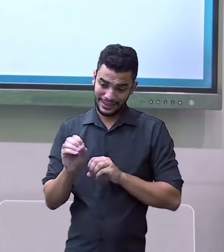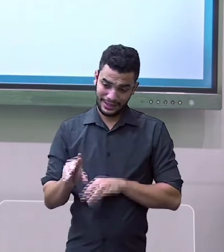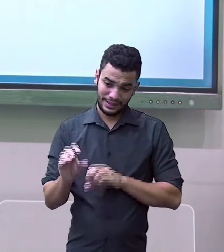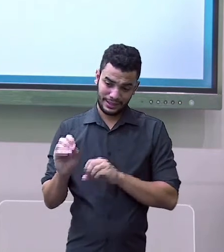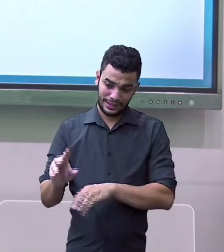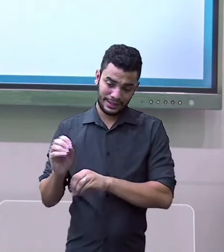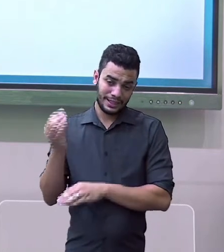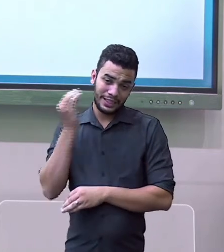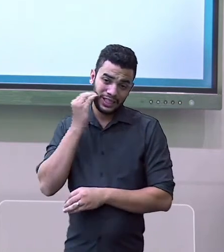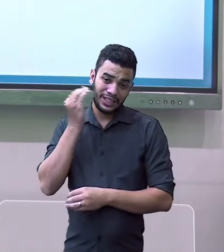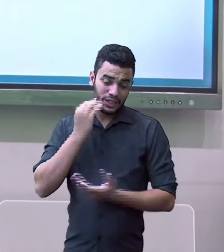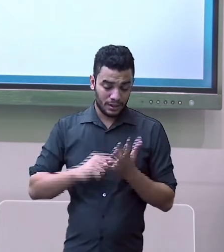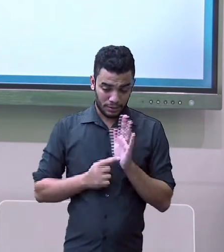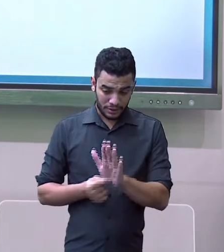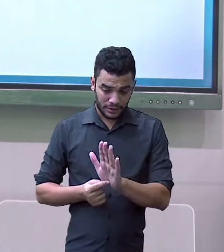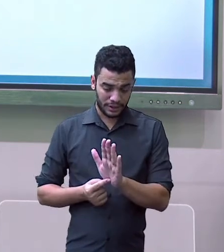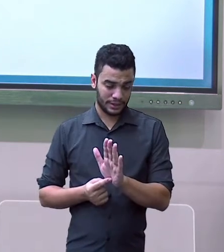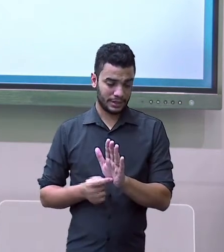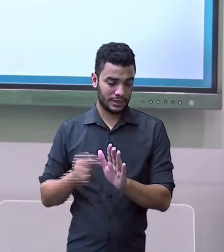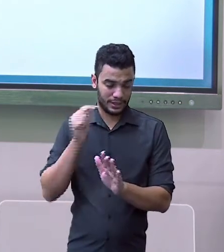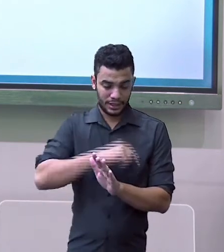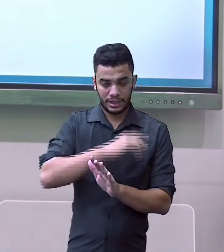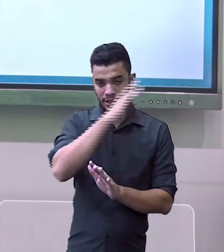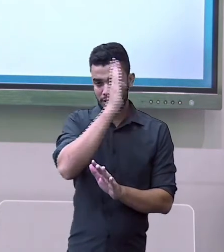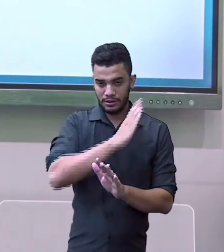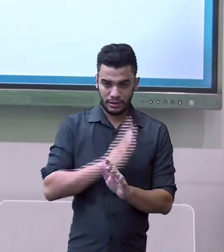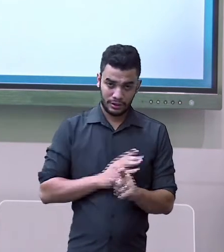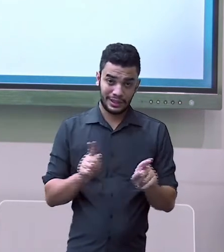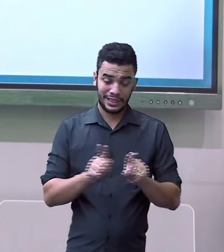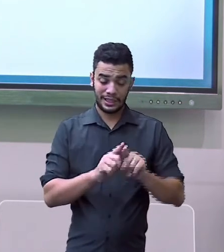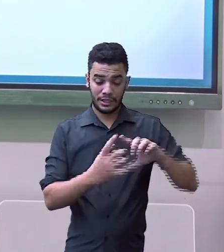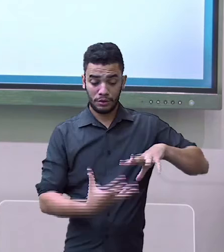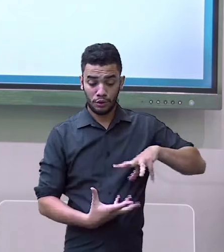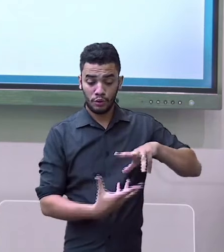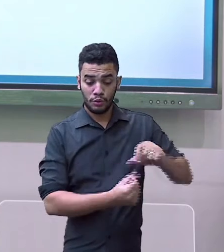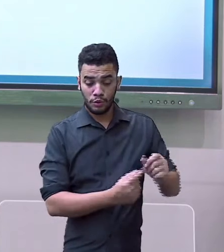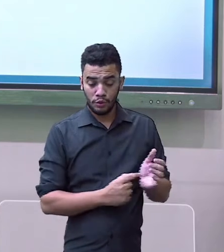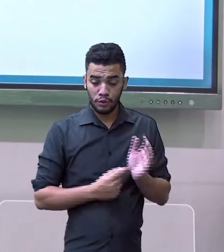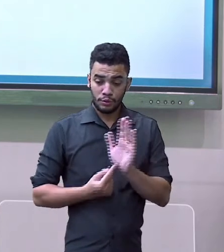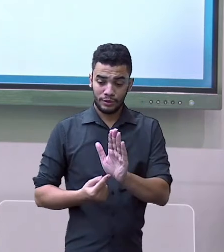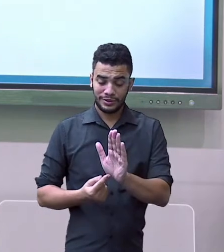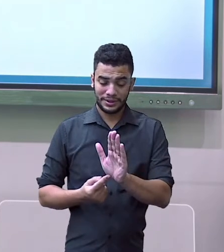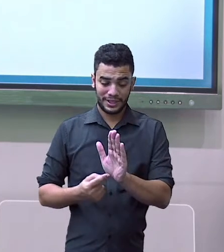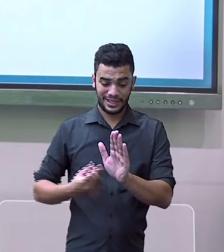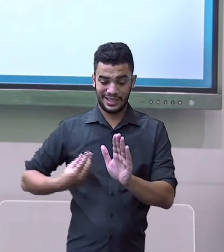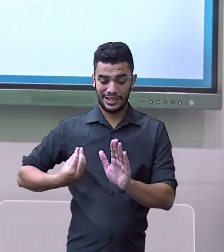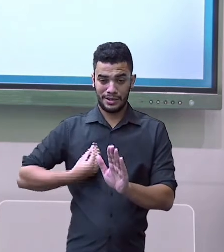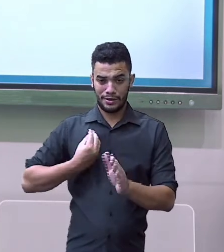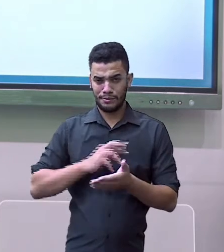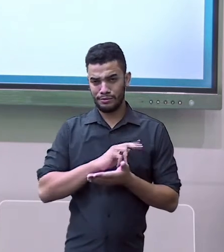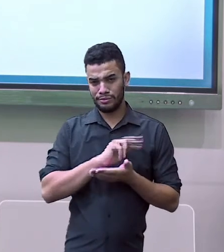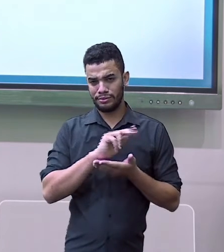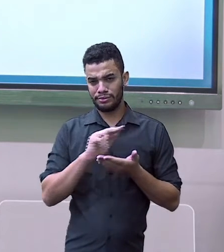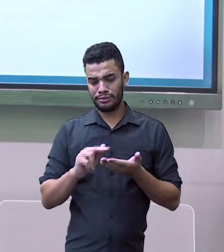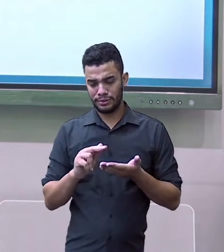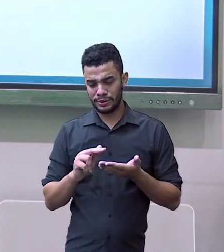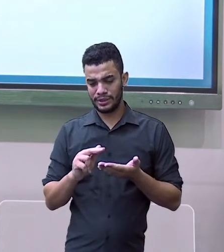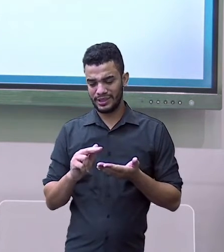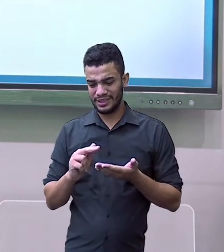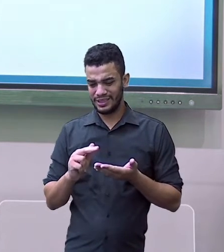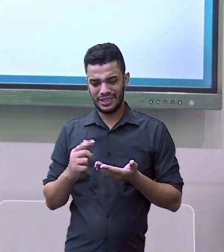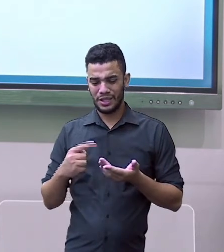pela qual podemos desenvolver habilidades nas pessoas para que não destruam